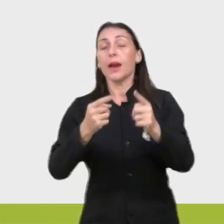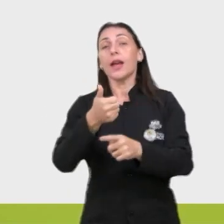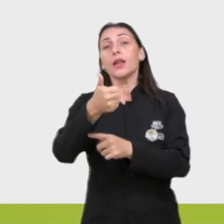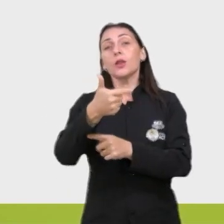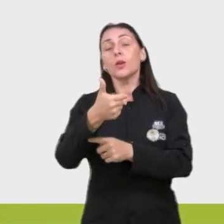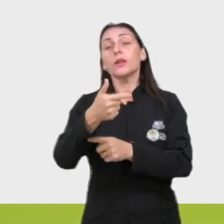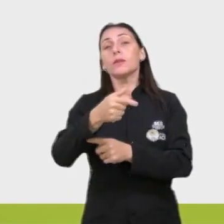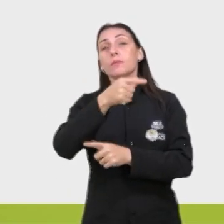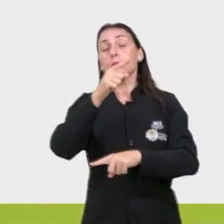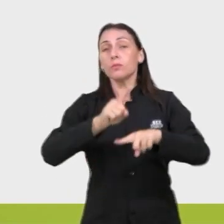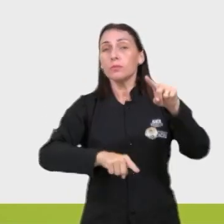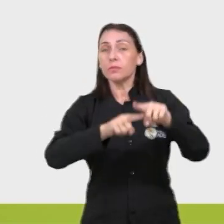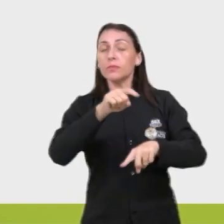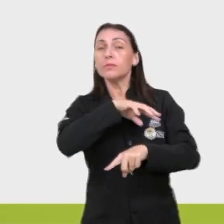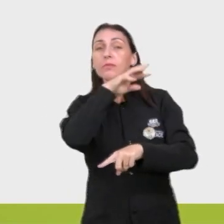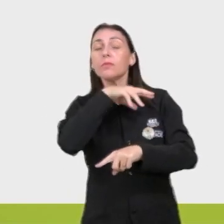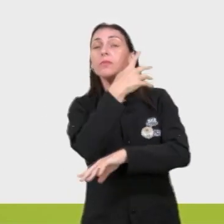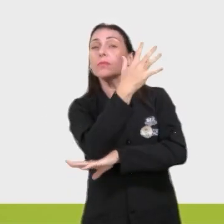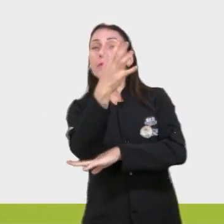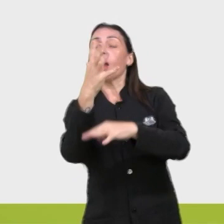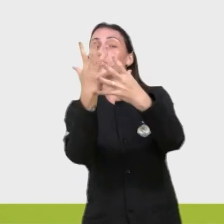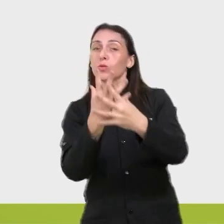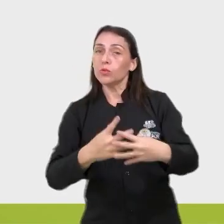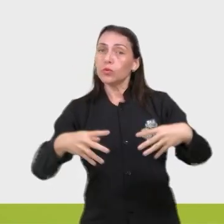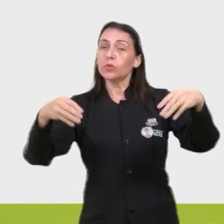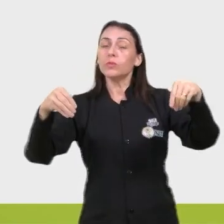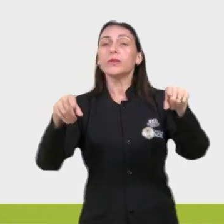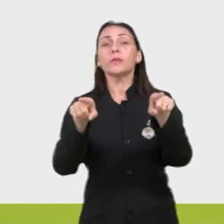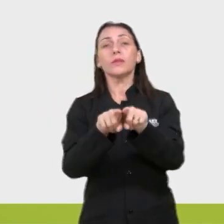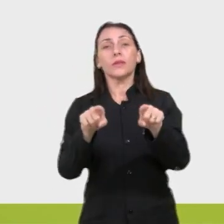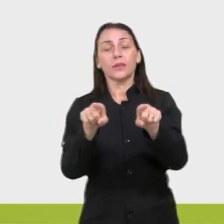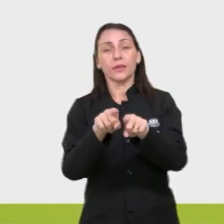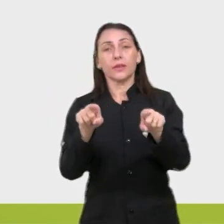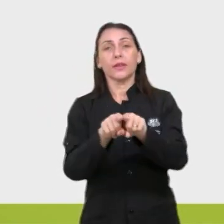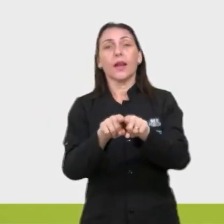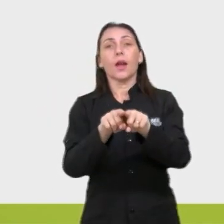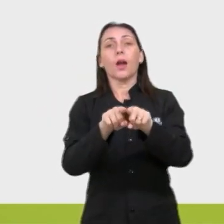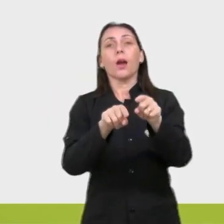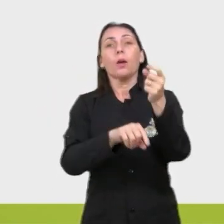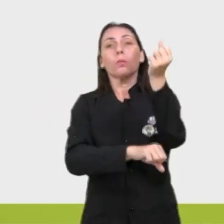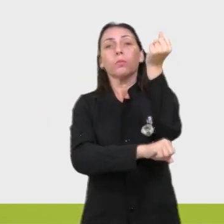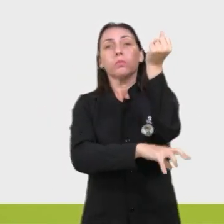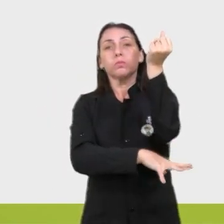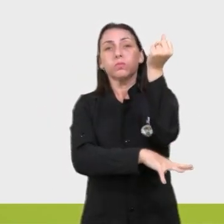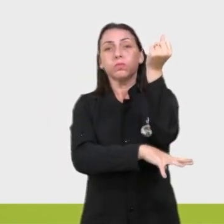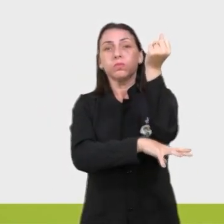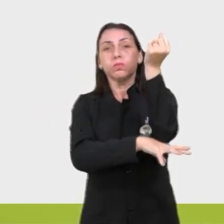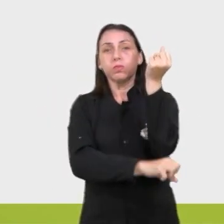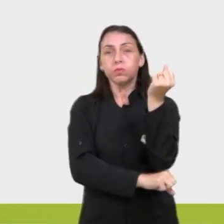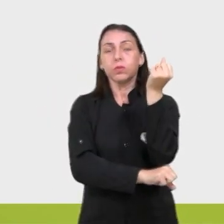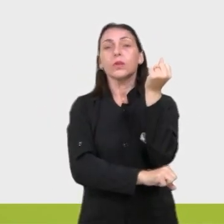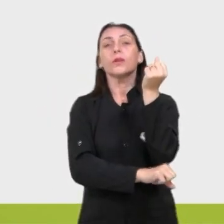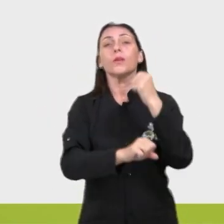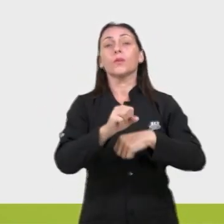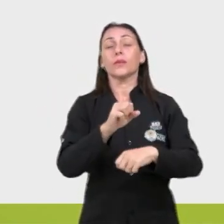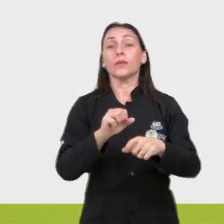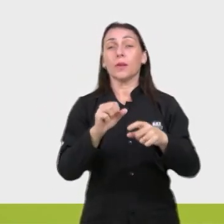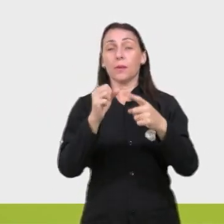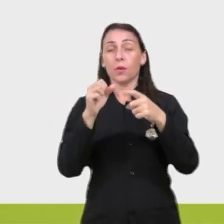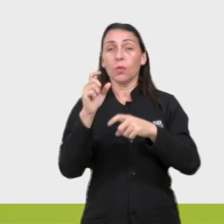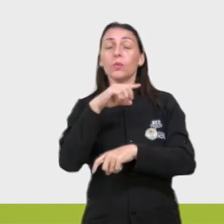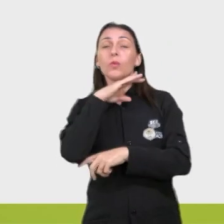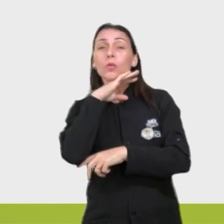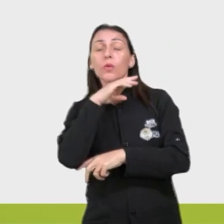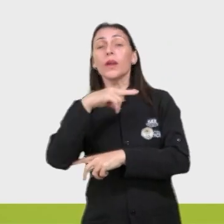mil espécies teriam simplesmente desaparecido, enquanto a desertificação e o avanço de culturas agressivas, como o